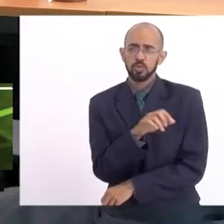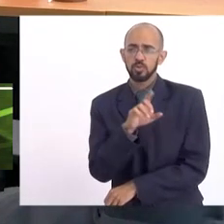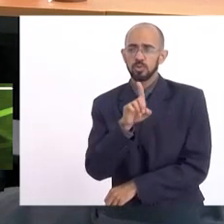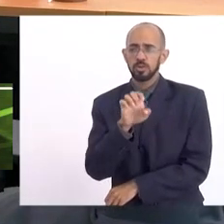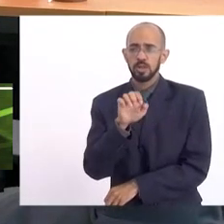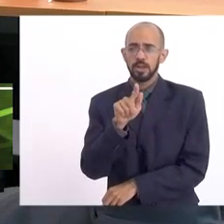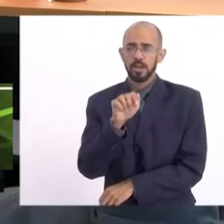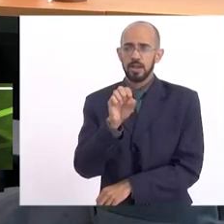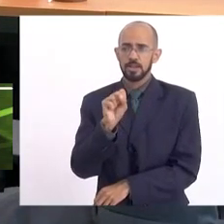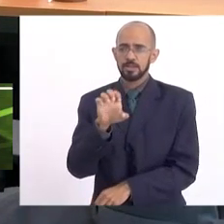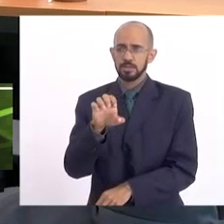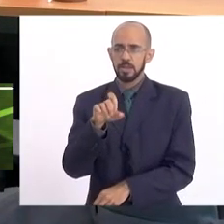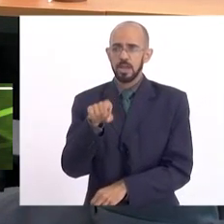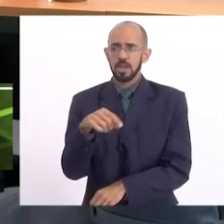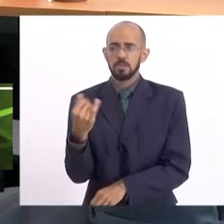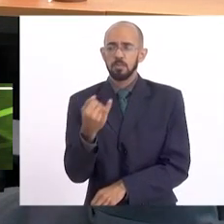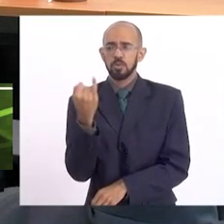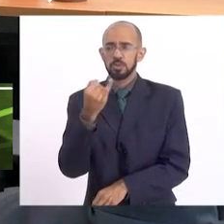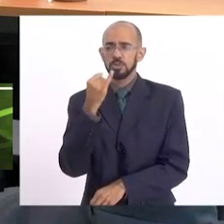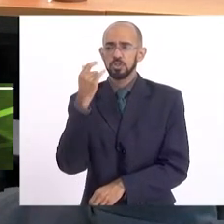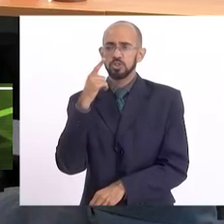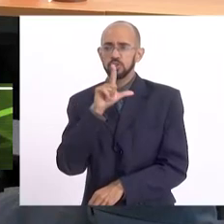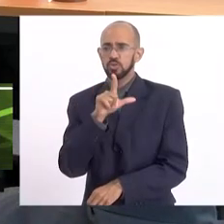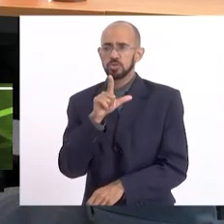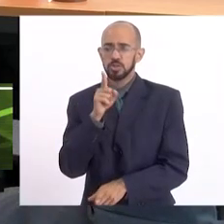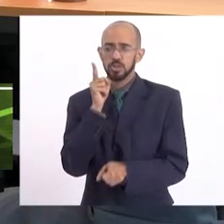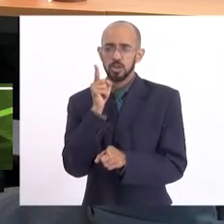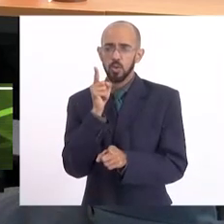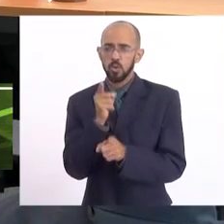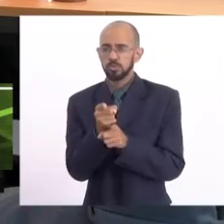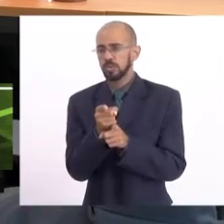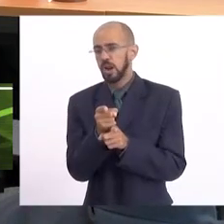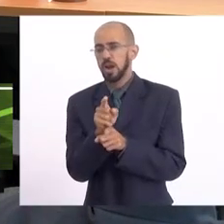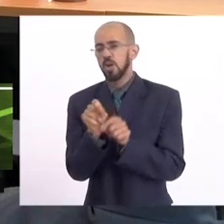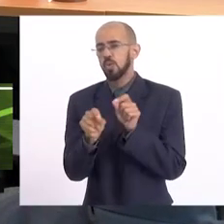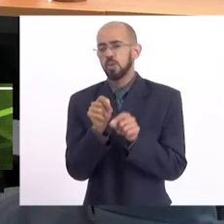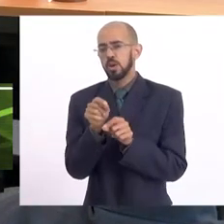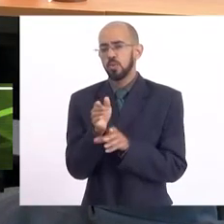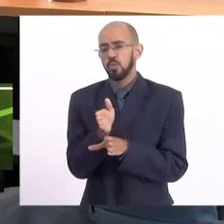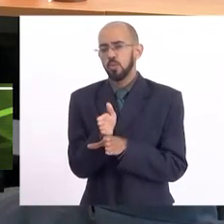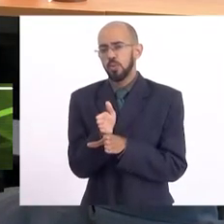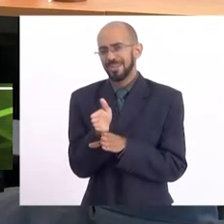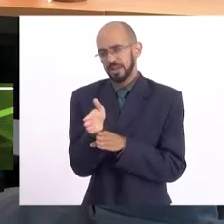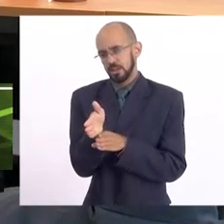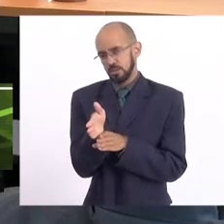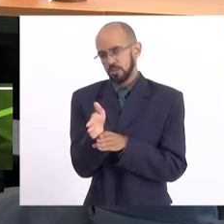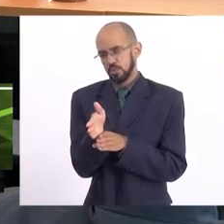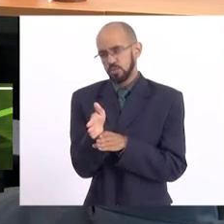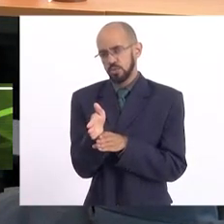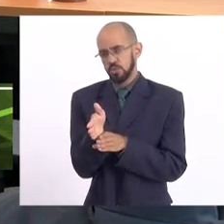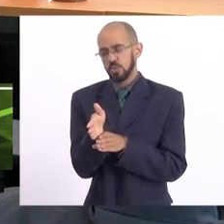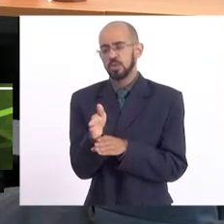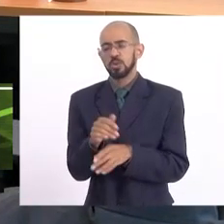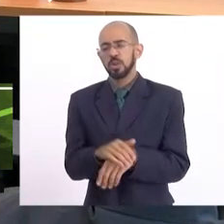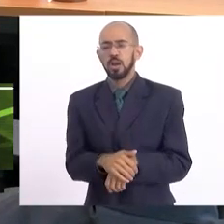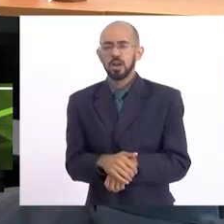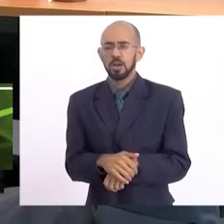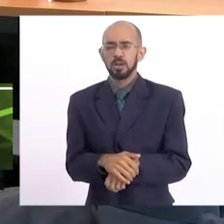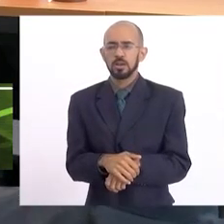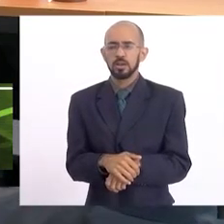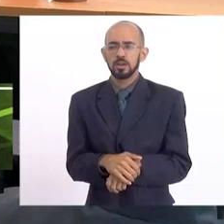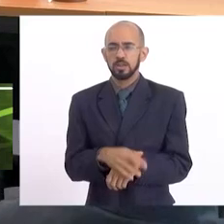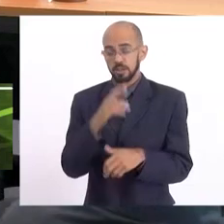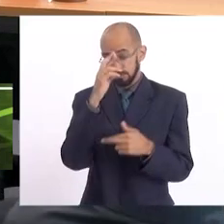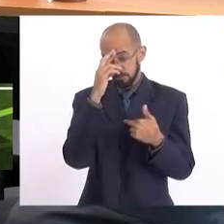equilíbrio, sem desprezar eventuais contratações, mas que se dê pela maneira correta. E, por outro lado, respeitar o